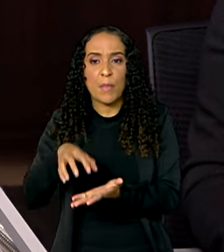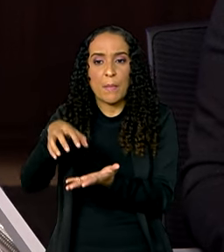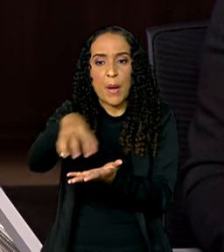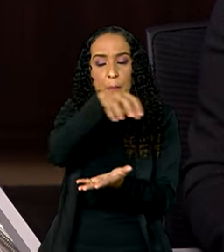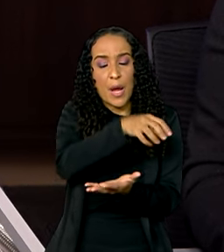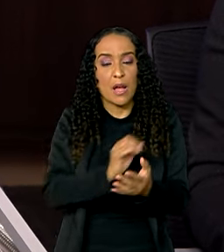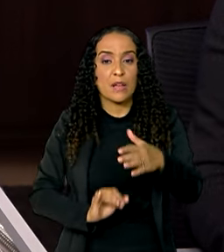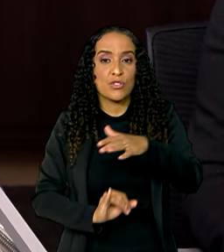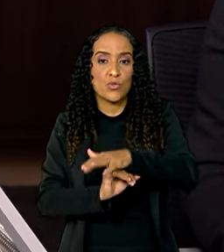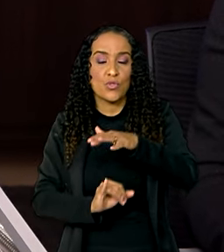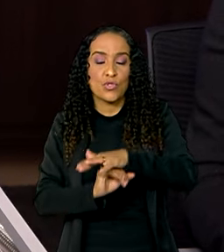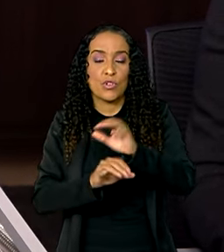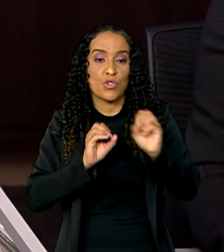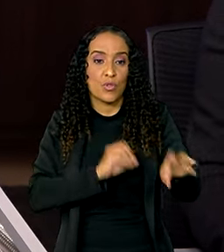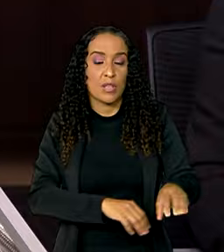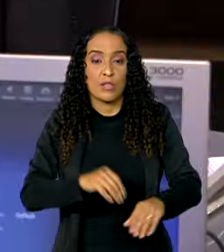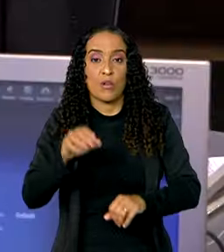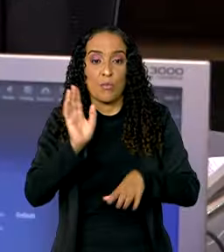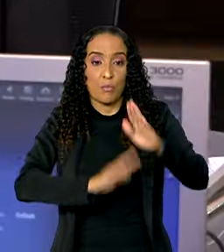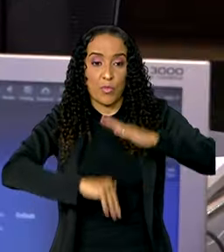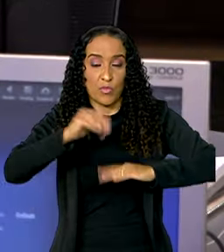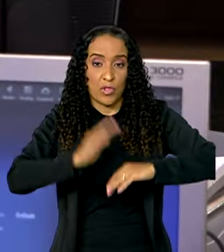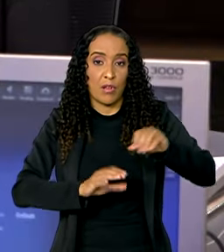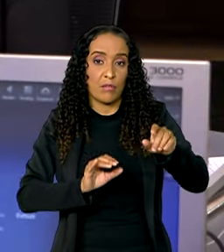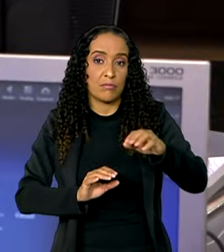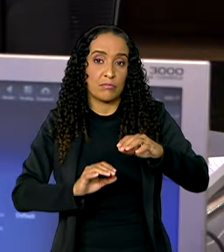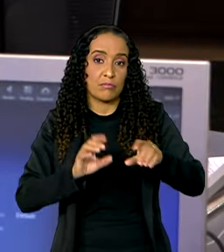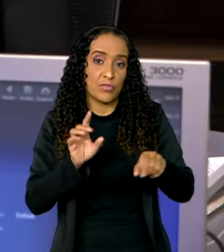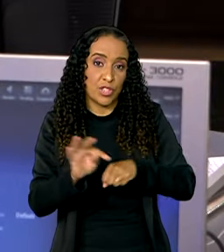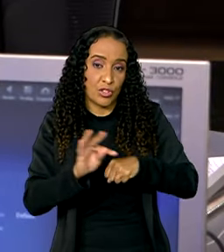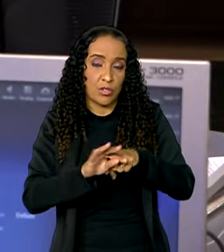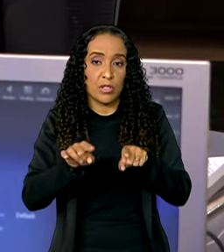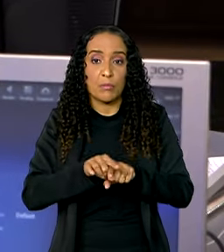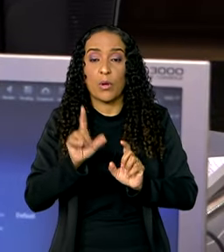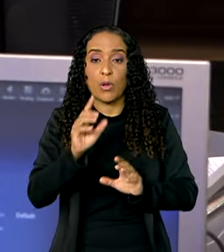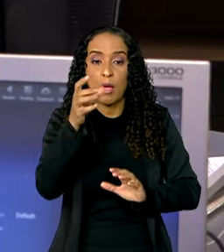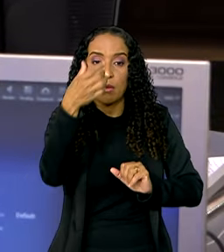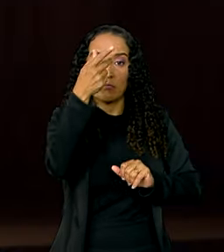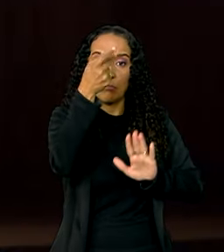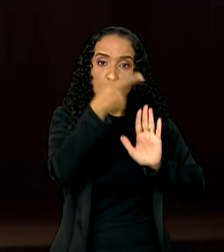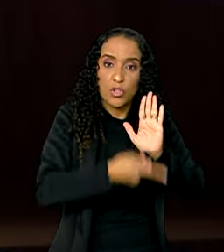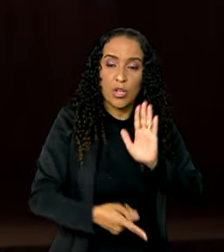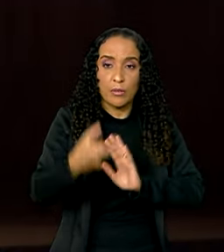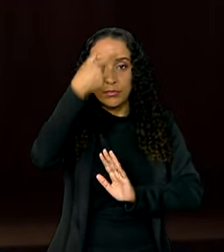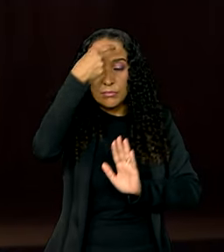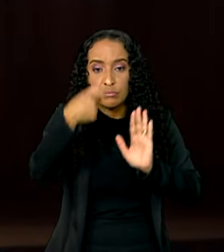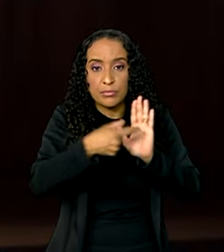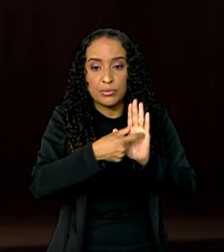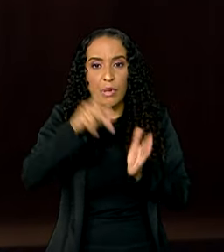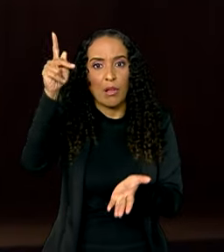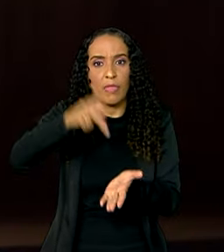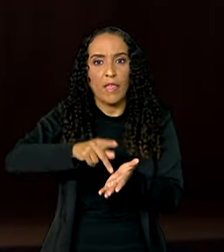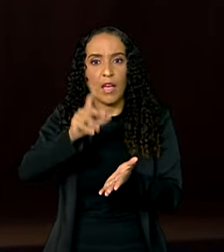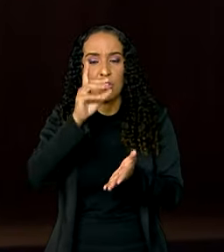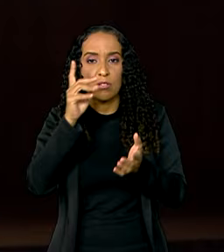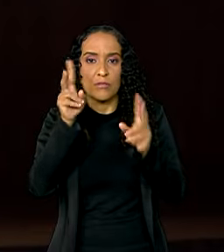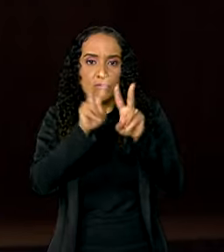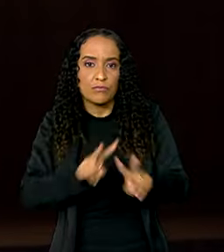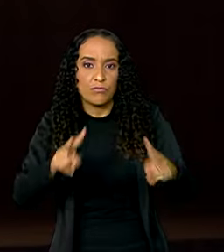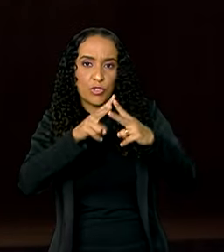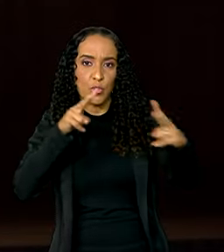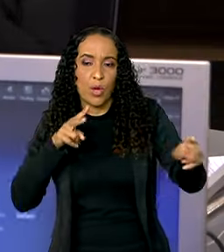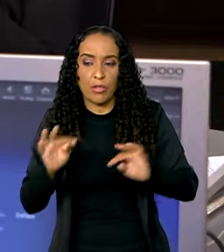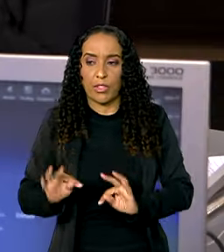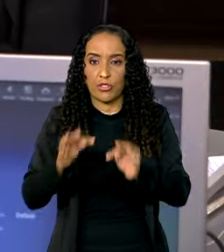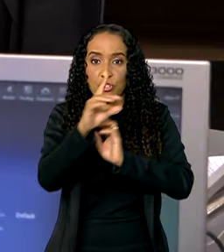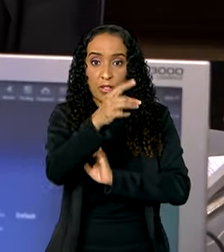de educação profissional e tecnológica entre eles projetos sobre inteligência artificial realidade virtual e tecnologia 3D